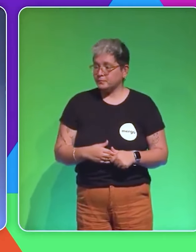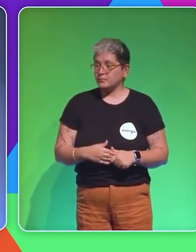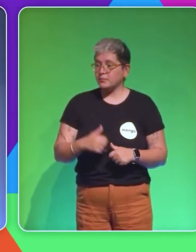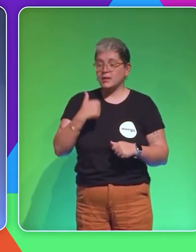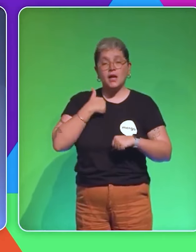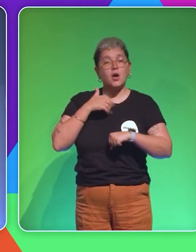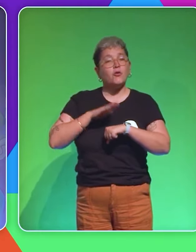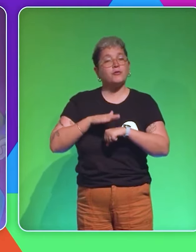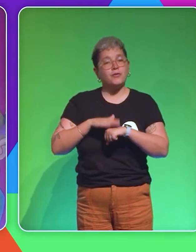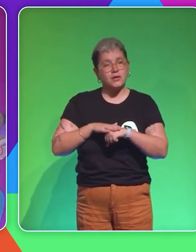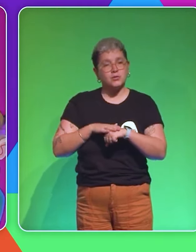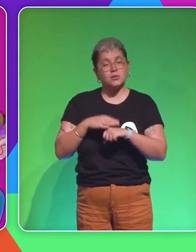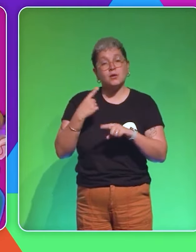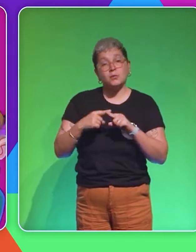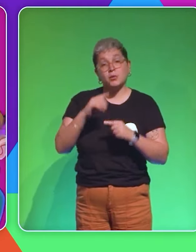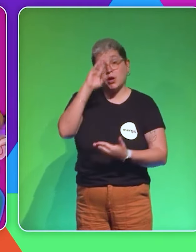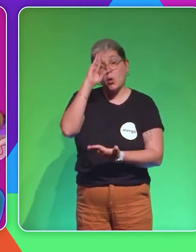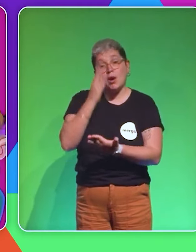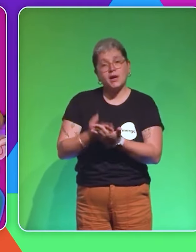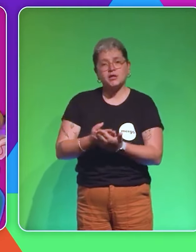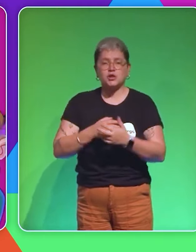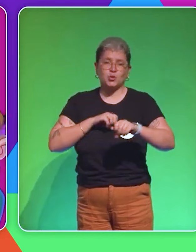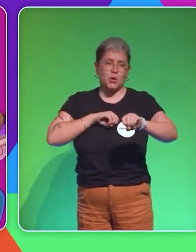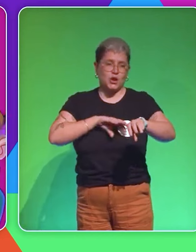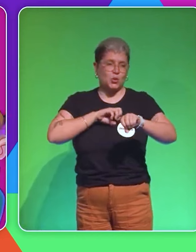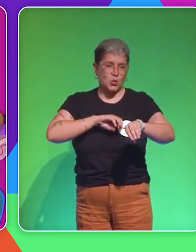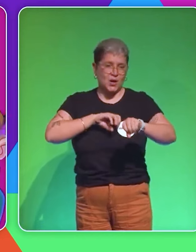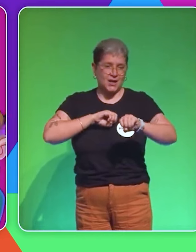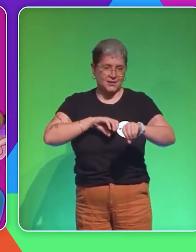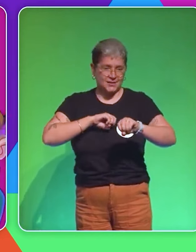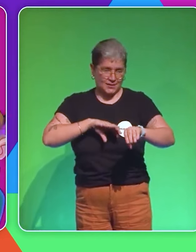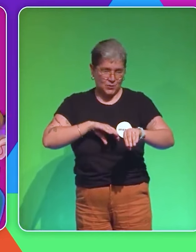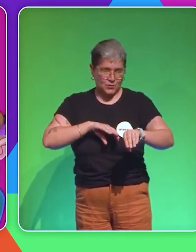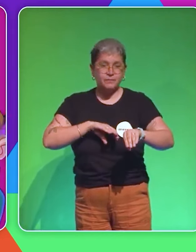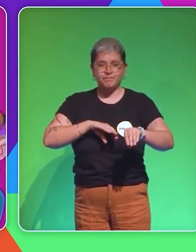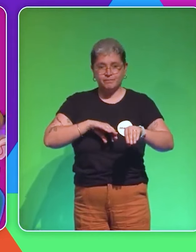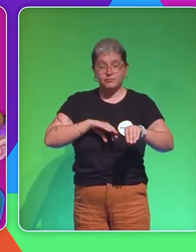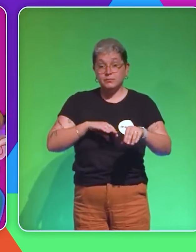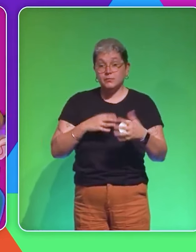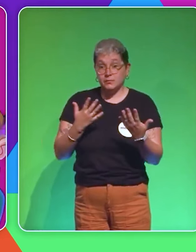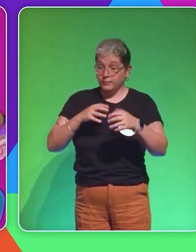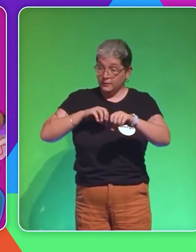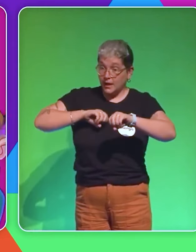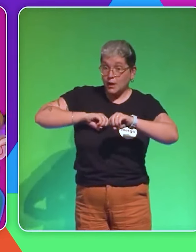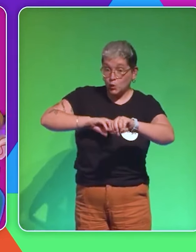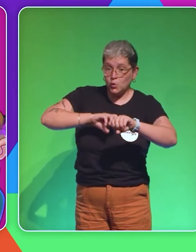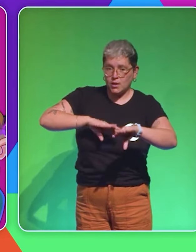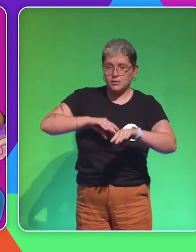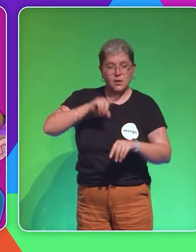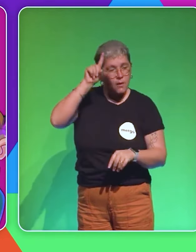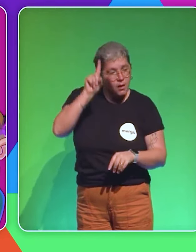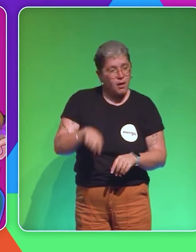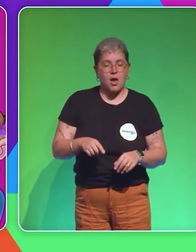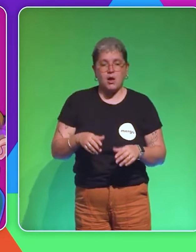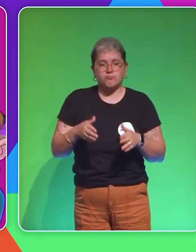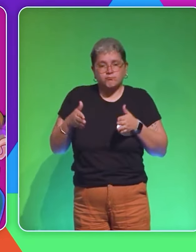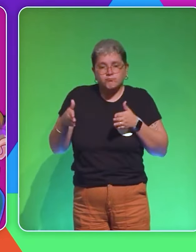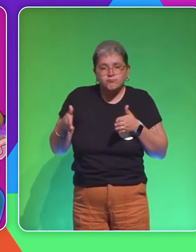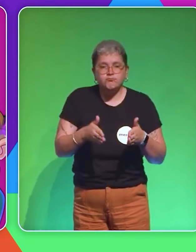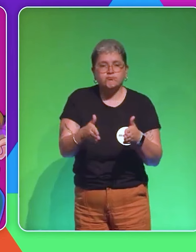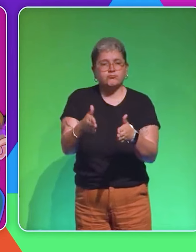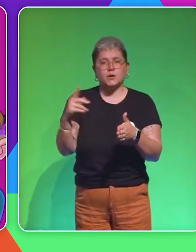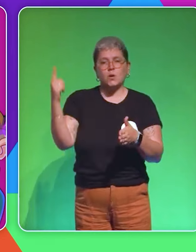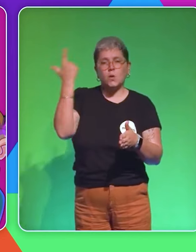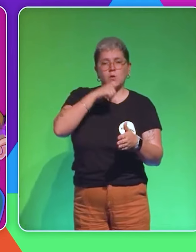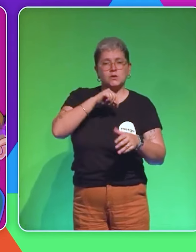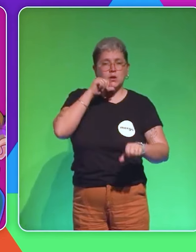isso também porque eu acredito muito na educação eu vejo que a educação é o caminho pra gente mudar as coisas